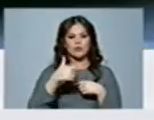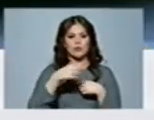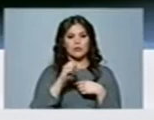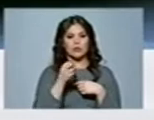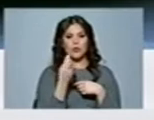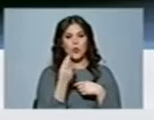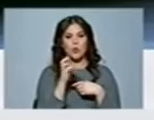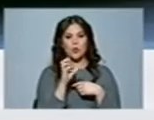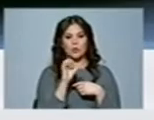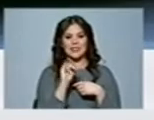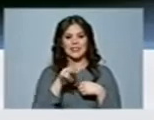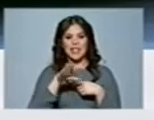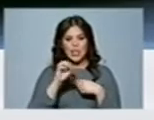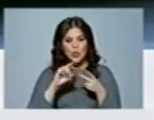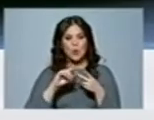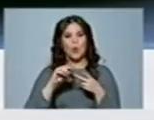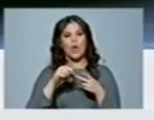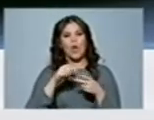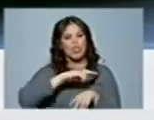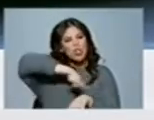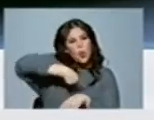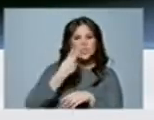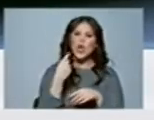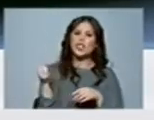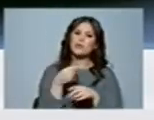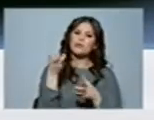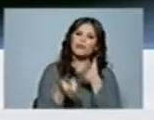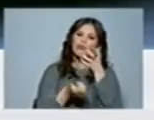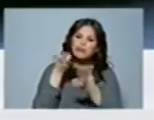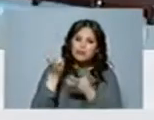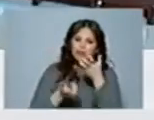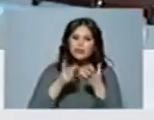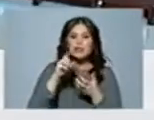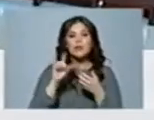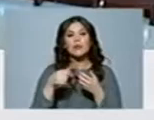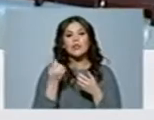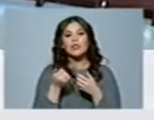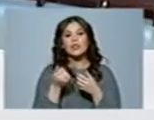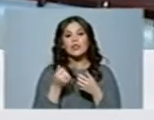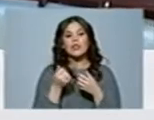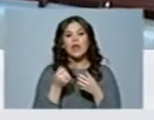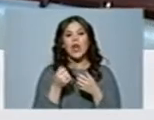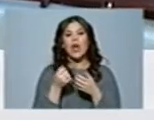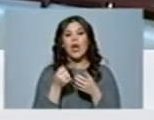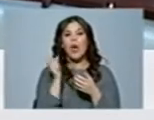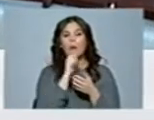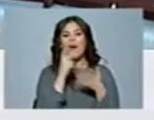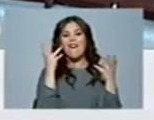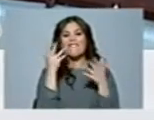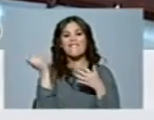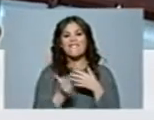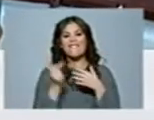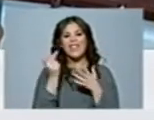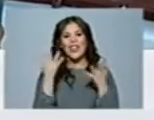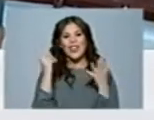demora bastante tempo a cozer. Portanto, isto demora sempre 2 horas no mínimo a cozer. Claro que depois e a os comer? Enchidos... Demora quanto tempo? E a comer pode-se durar mais 2 horas também,